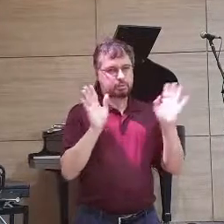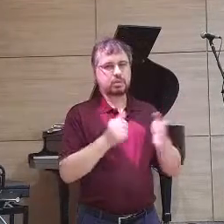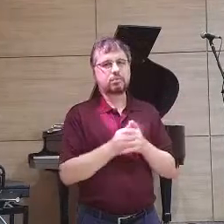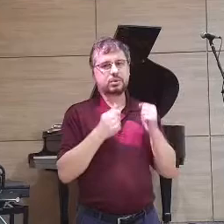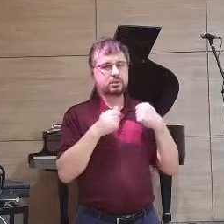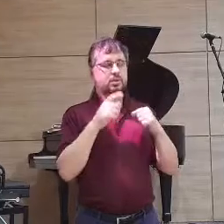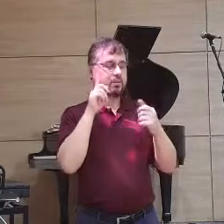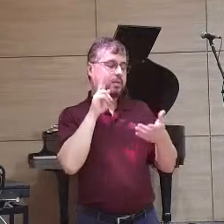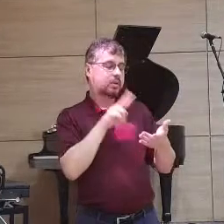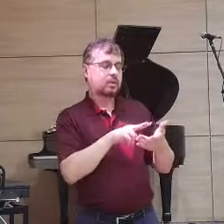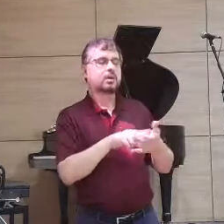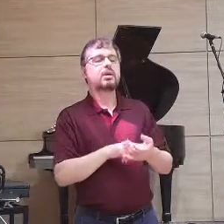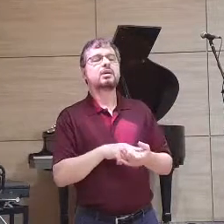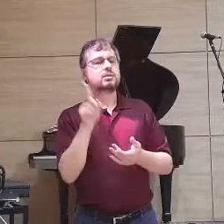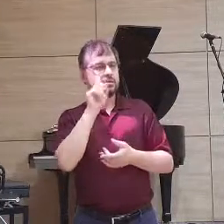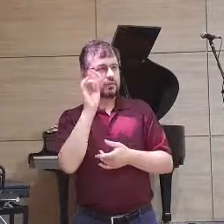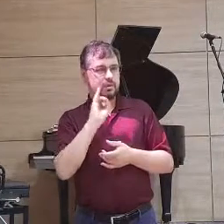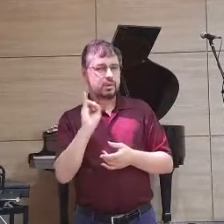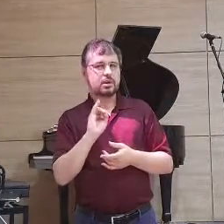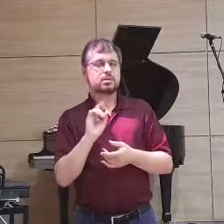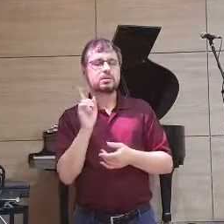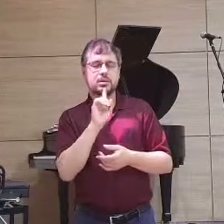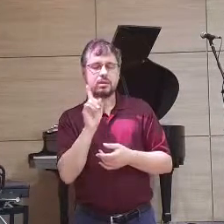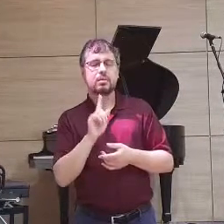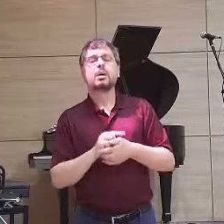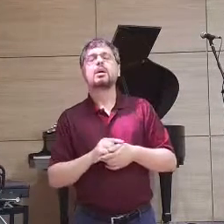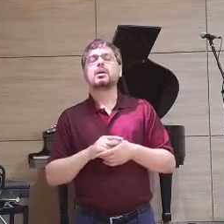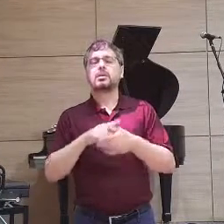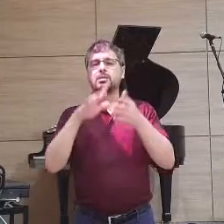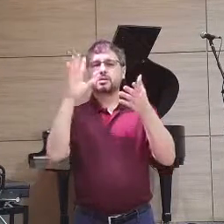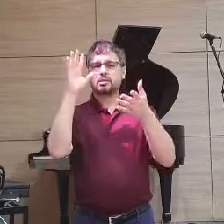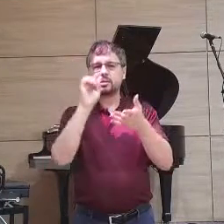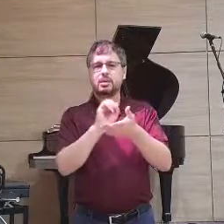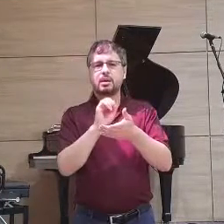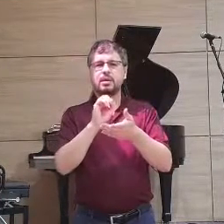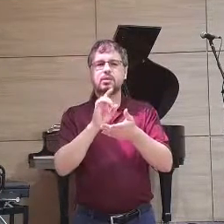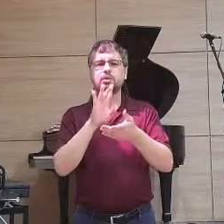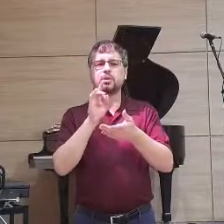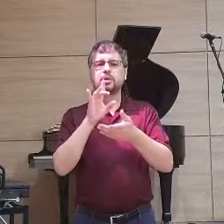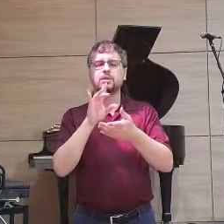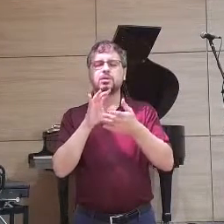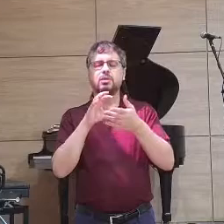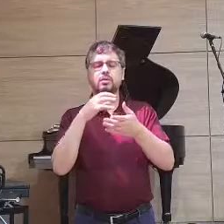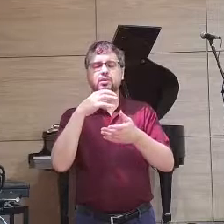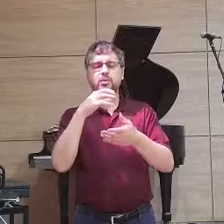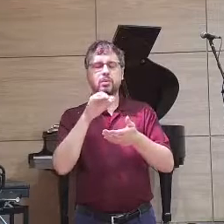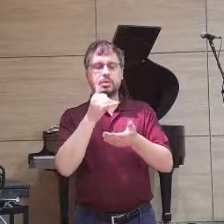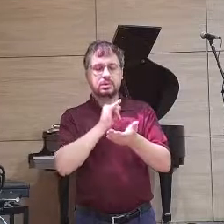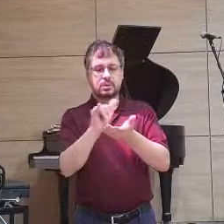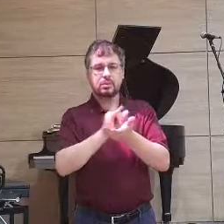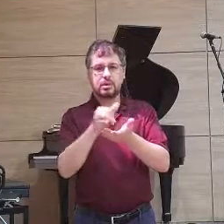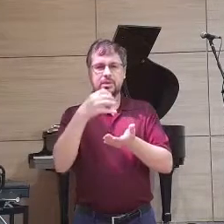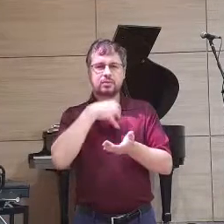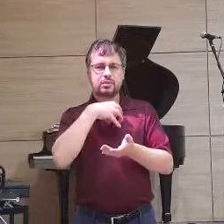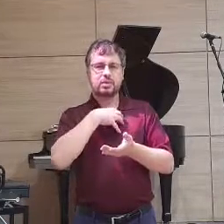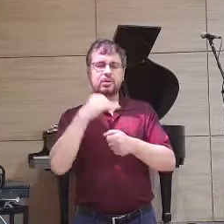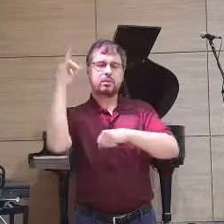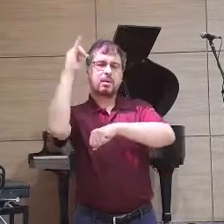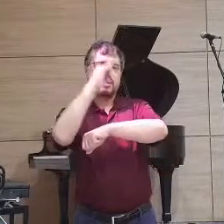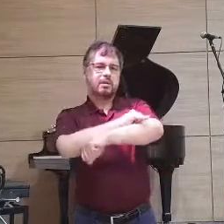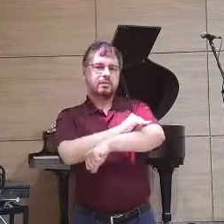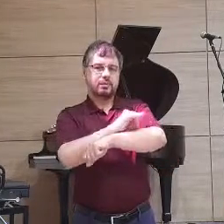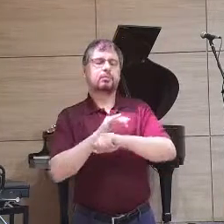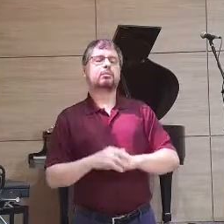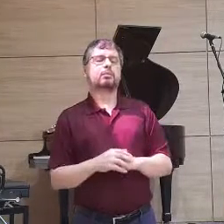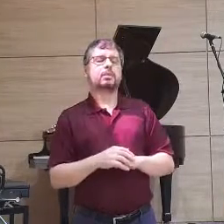salvo essa situação Desligue o seu celular coloca no modo avião e só usa a Bíblia e você vai evitar que Satanás que é o inimigo das